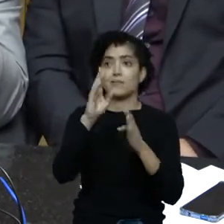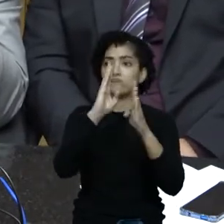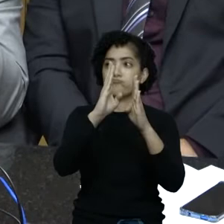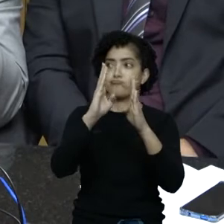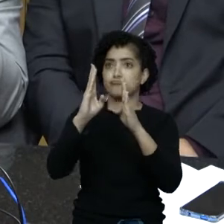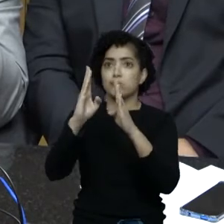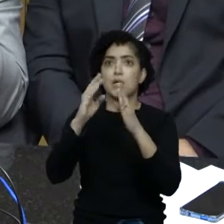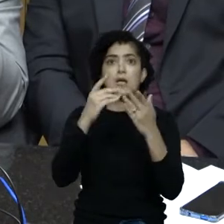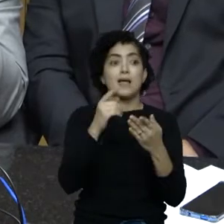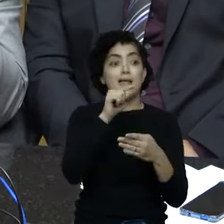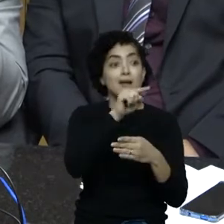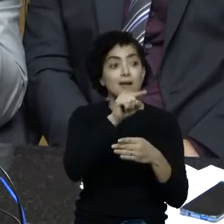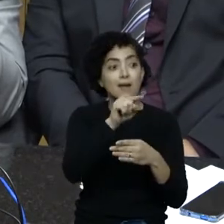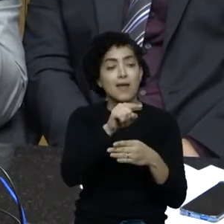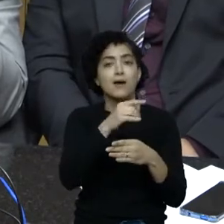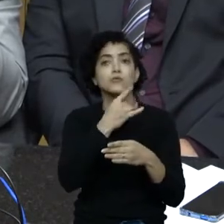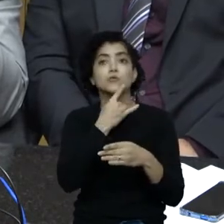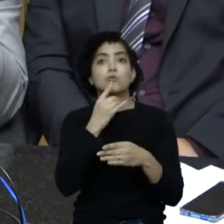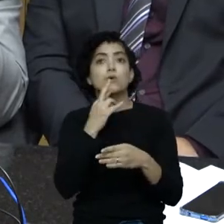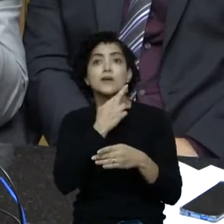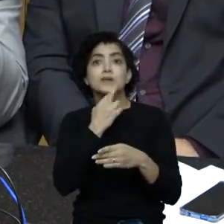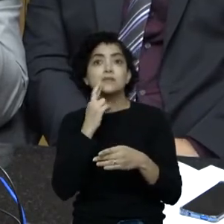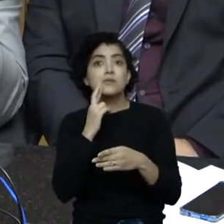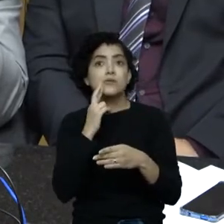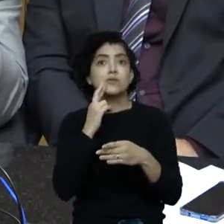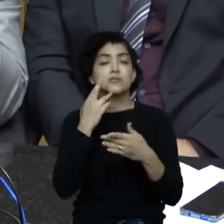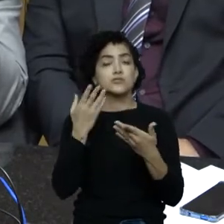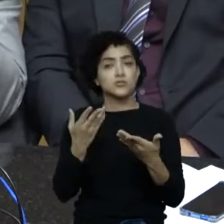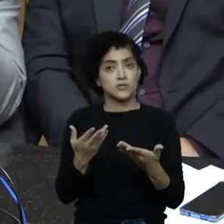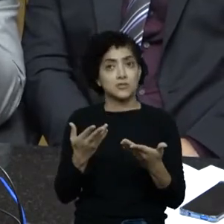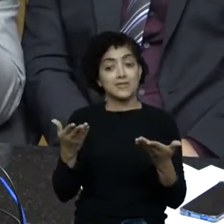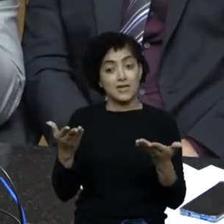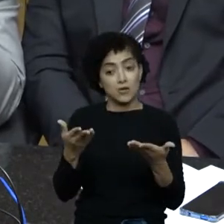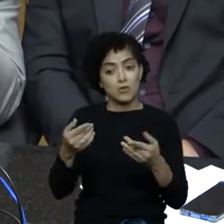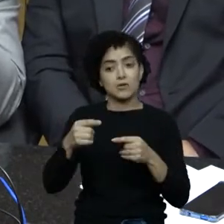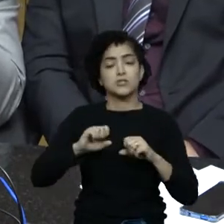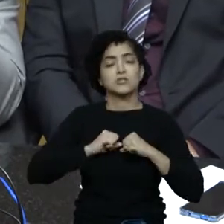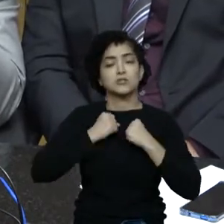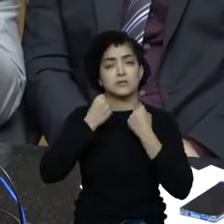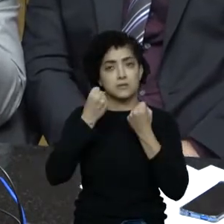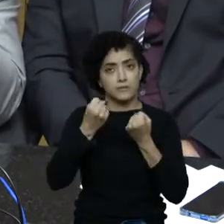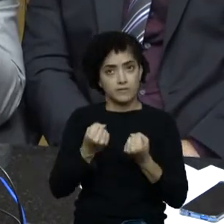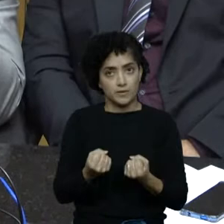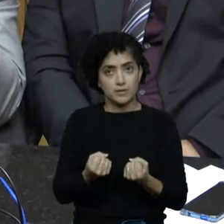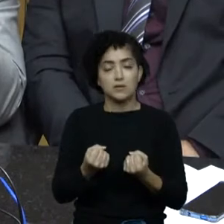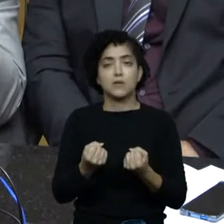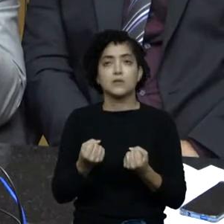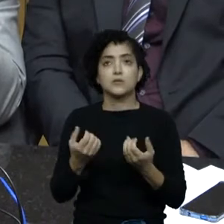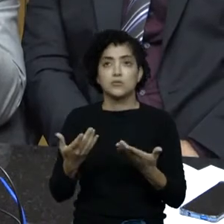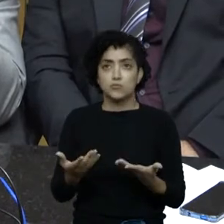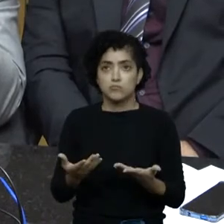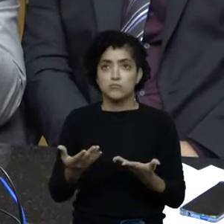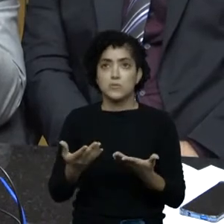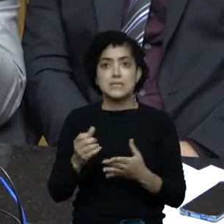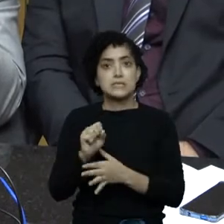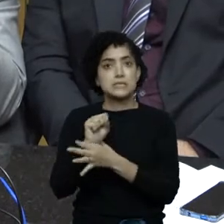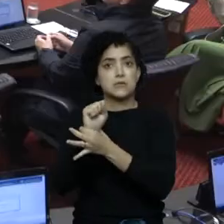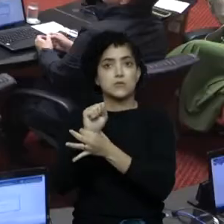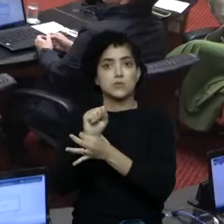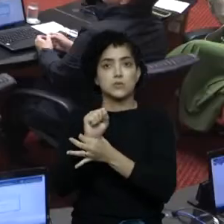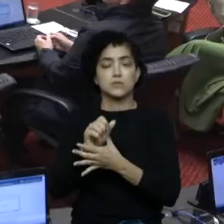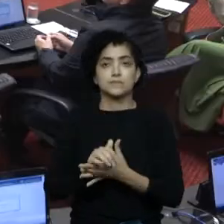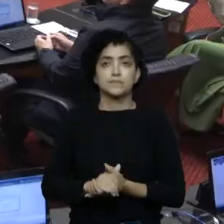lá no restaurante para o consumidor que é esse que nós estamos aqui defendendo e fazendo os encaminhamentos de forma segura essa